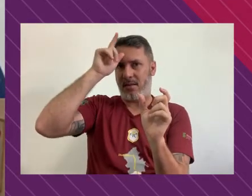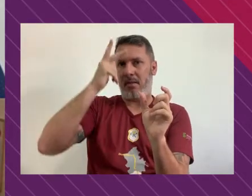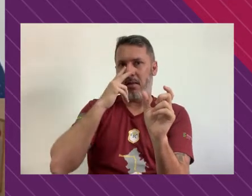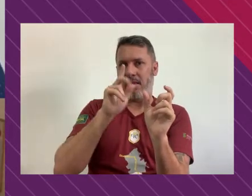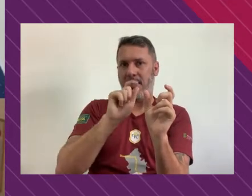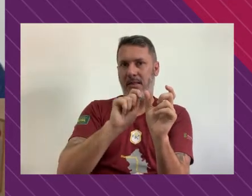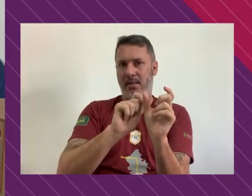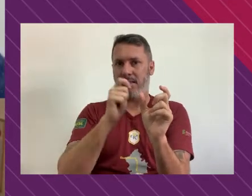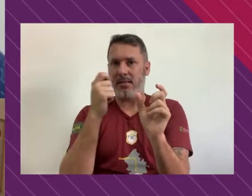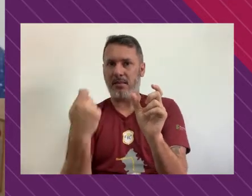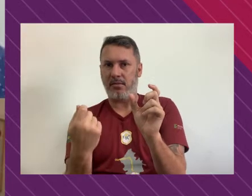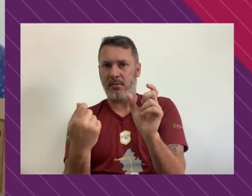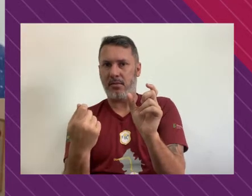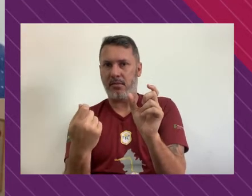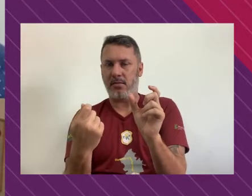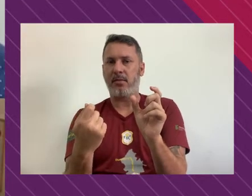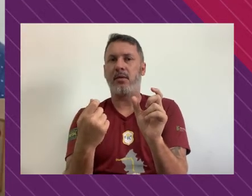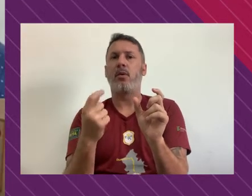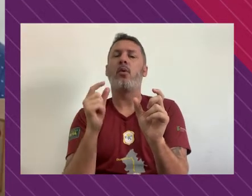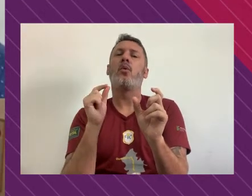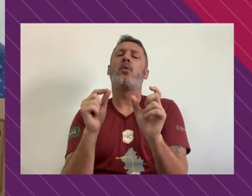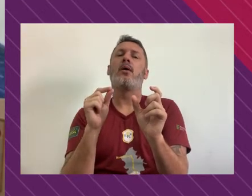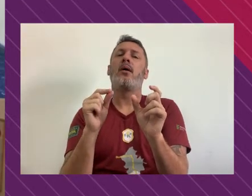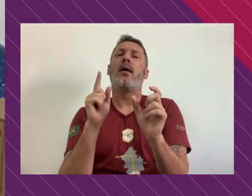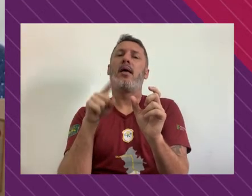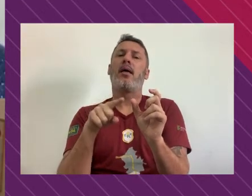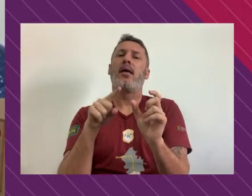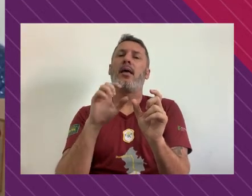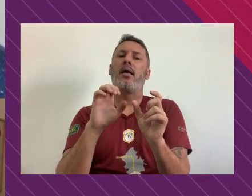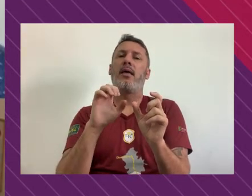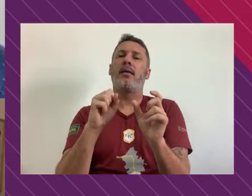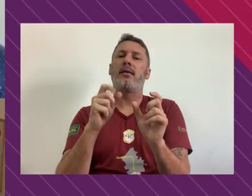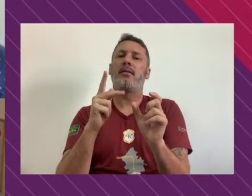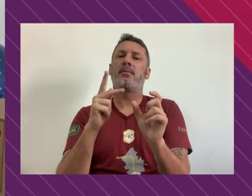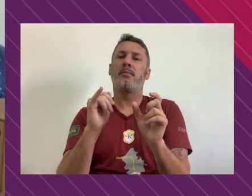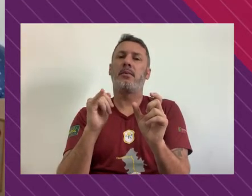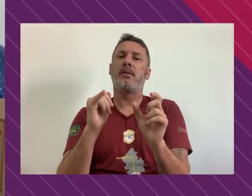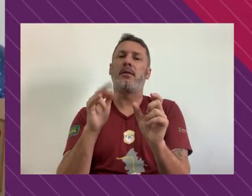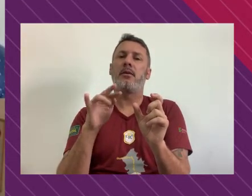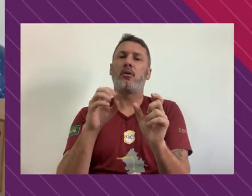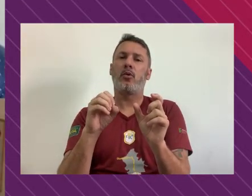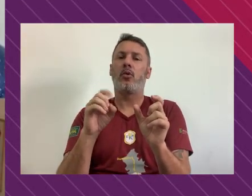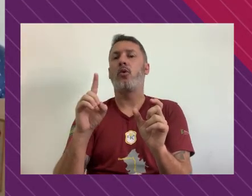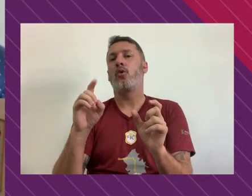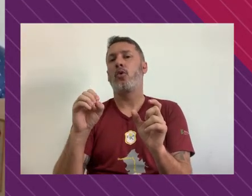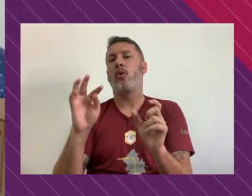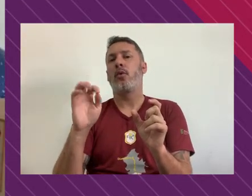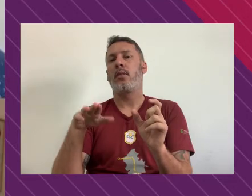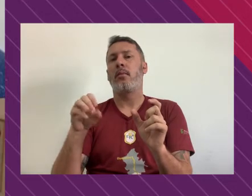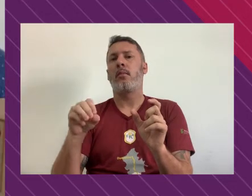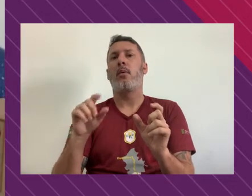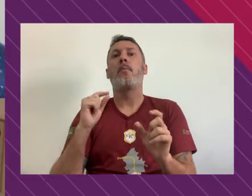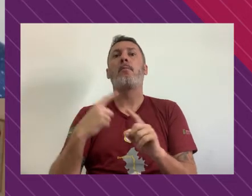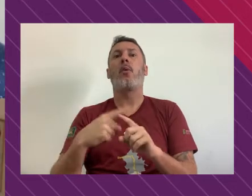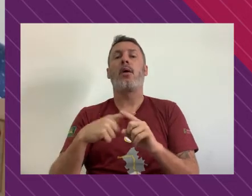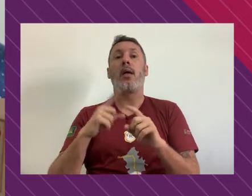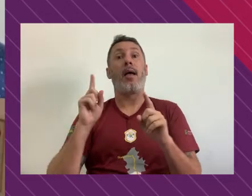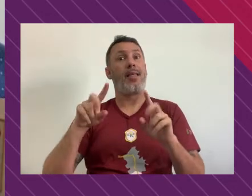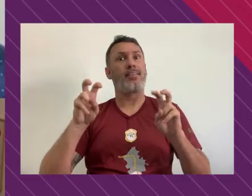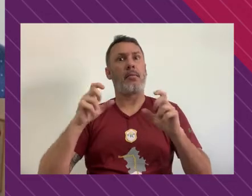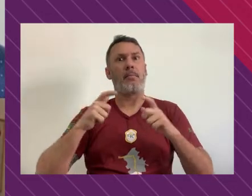como espírito do tempo. São os grandes assuntos do momento. Vejam vocês, no meio de uma